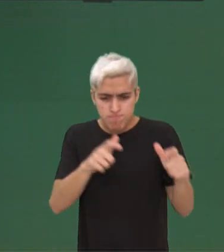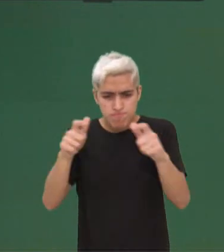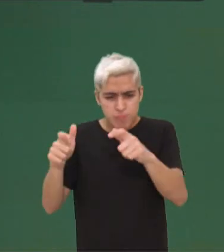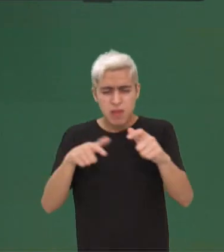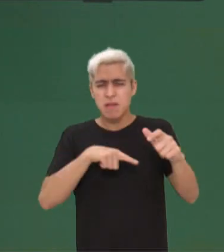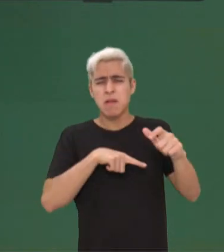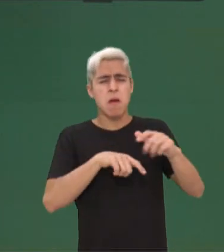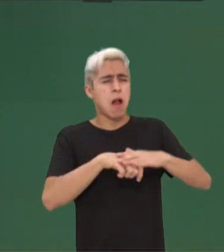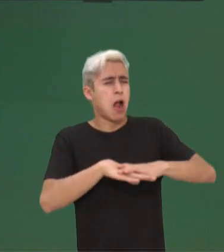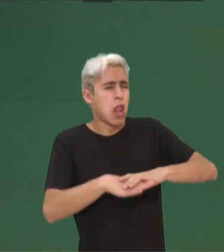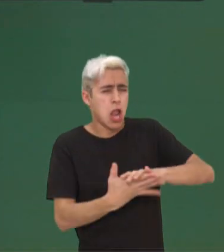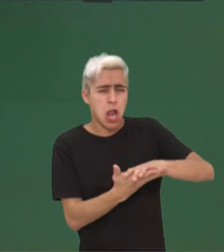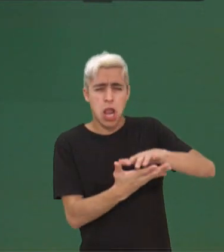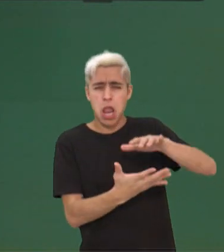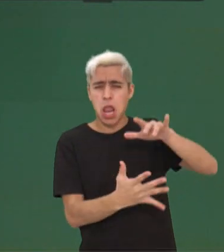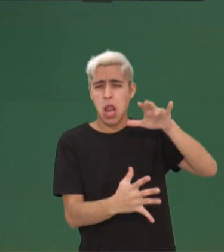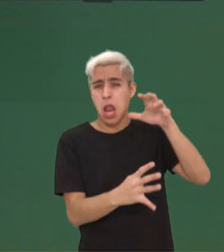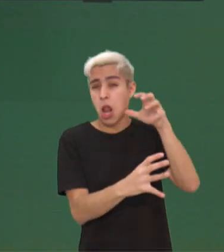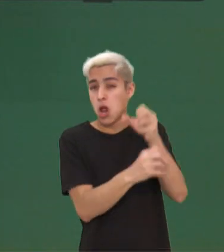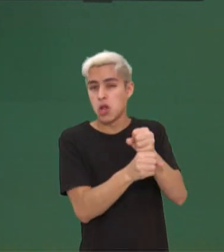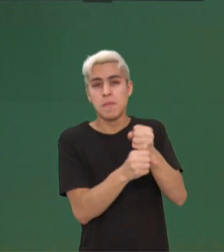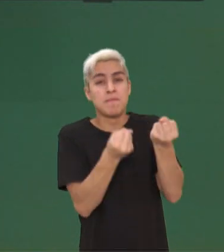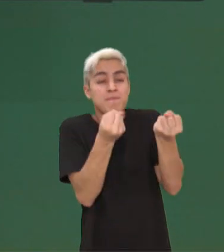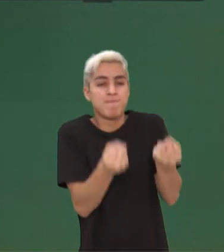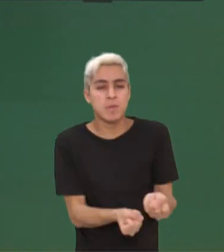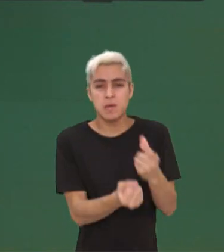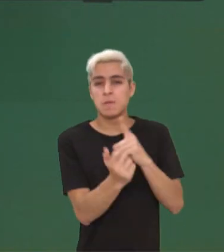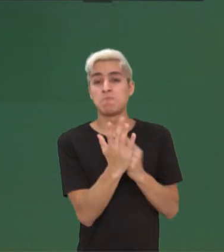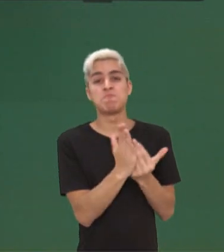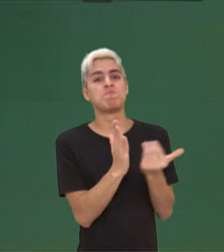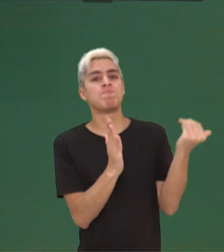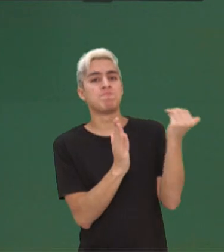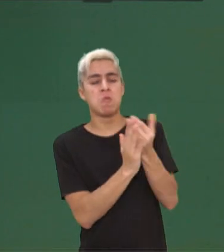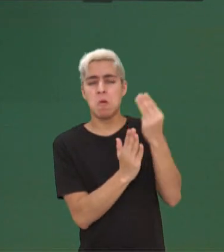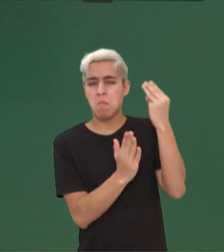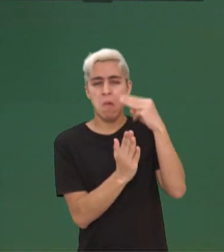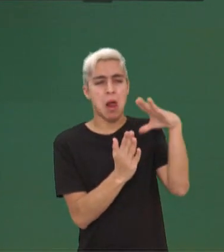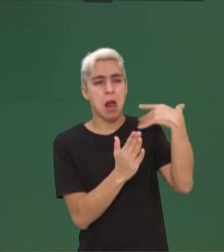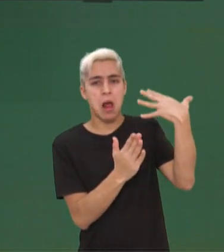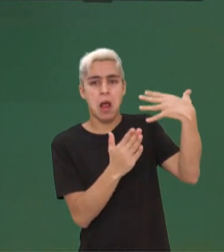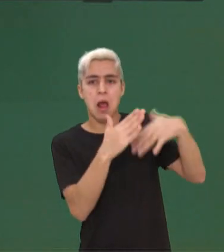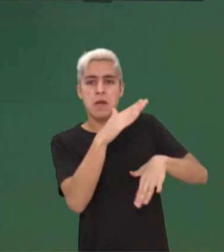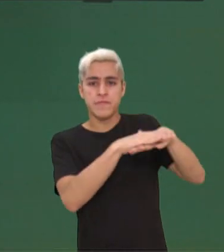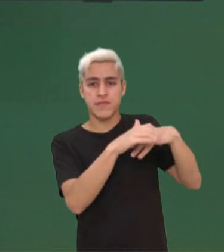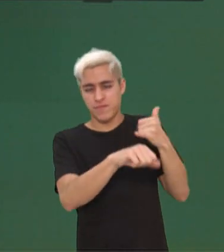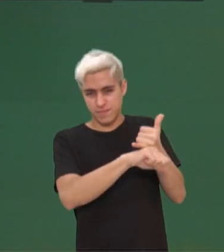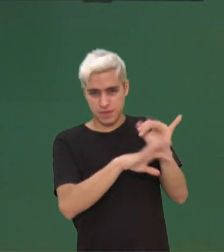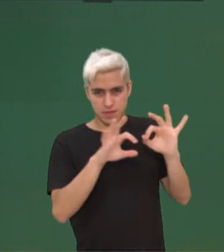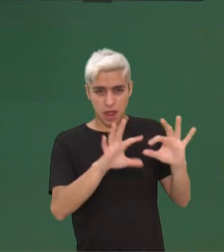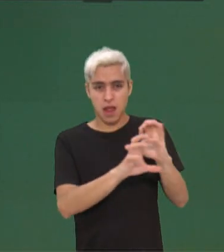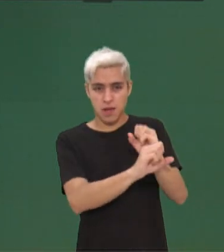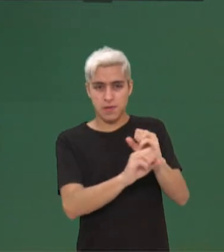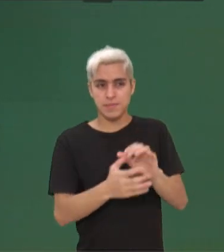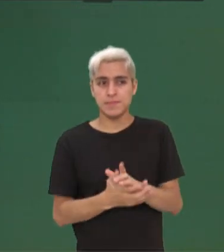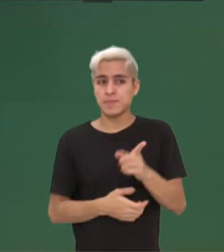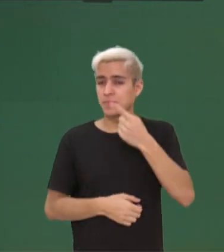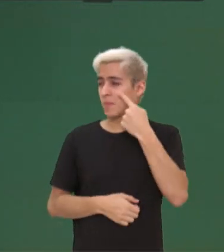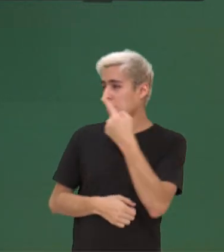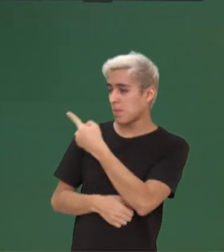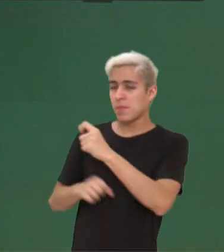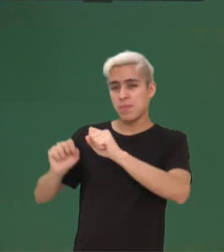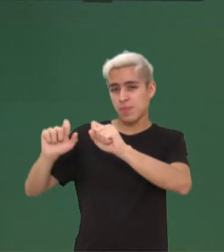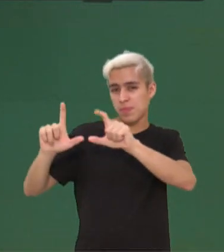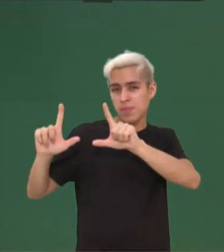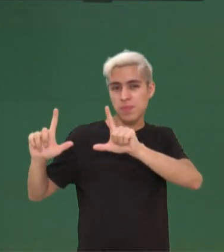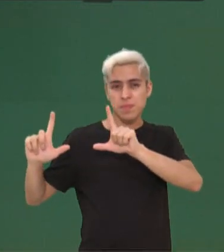milhares de toneladas, o cálculo que é feito ali. Ok, pessoal? Então, e aí eu trouxe aqui para vocês, para ilustrar o que a gente tinha